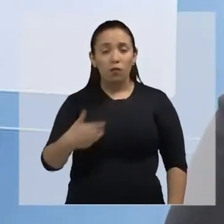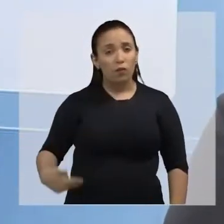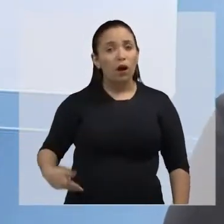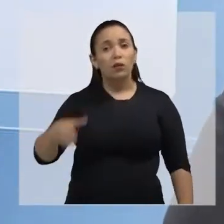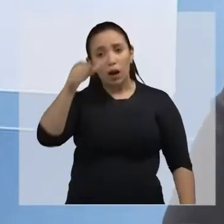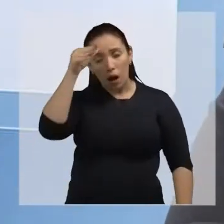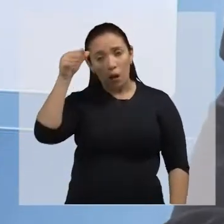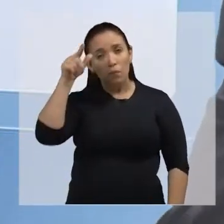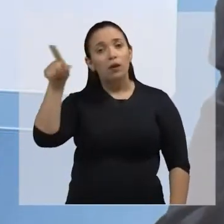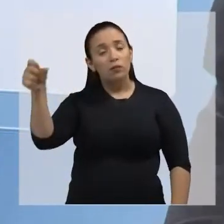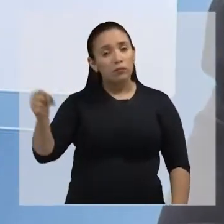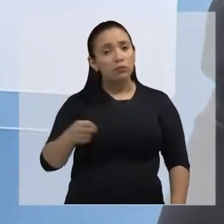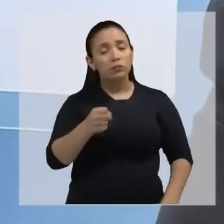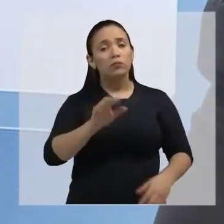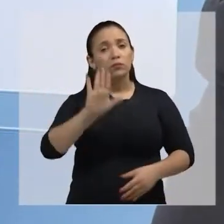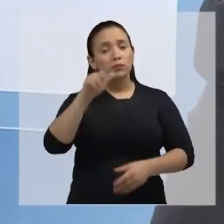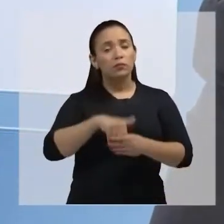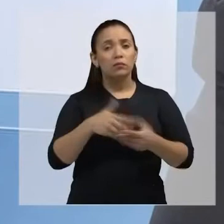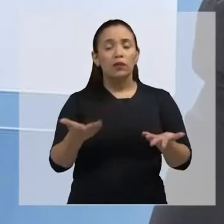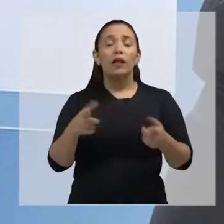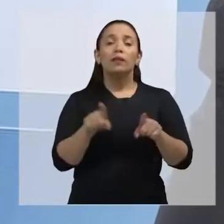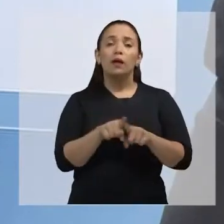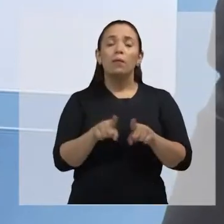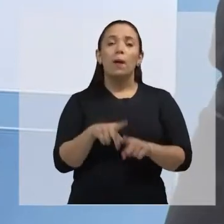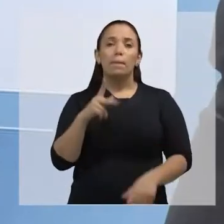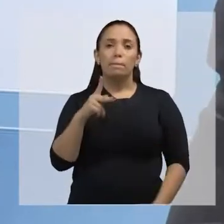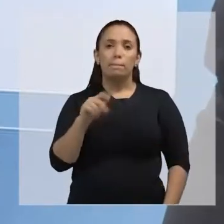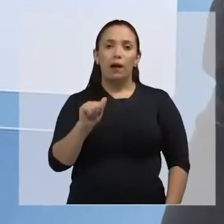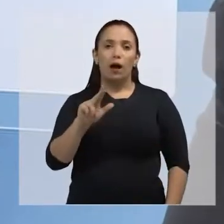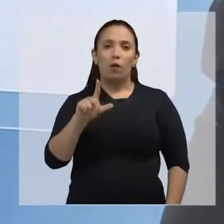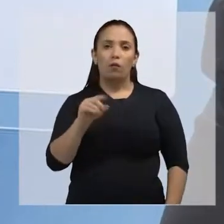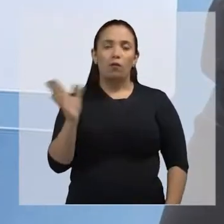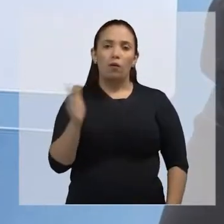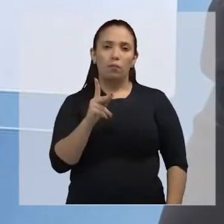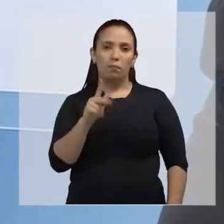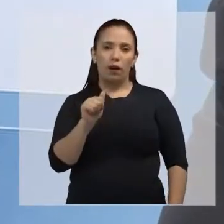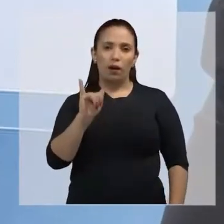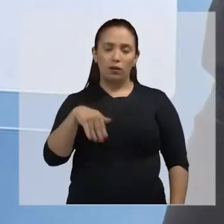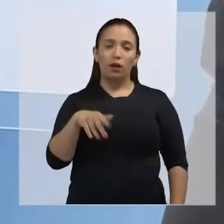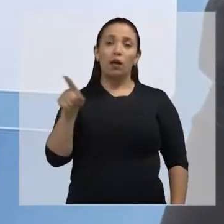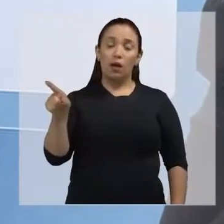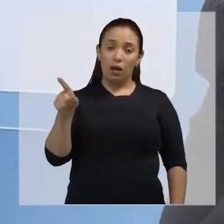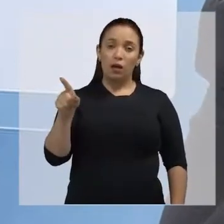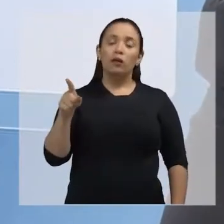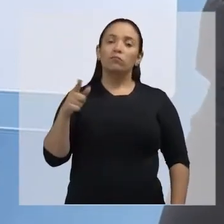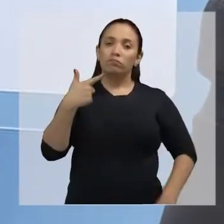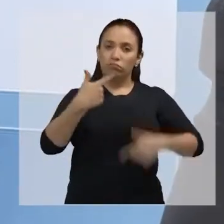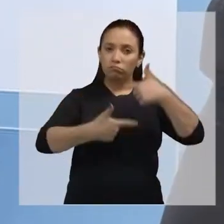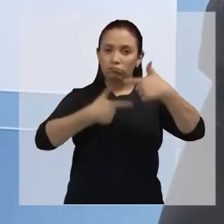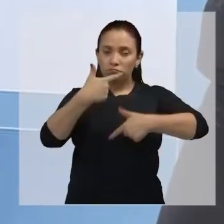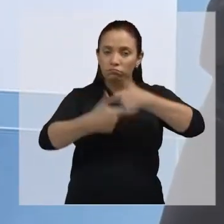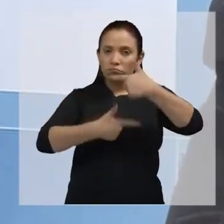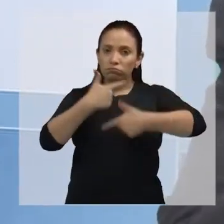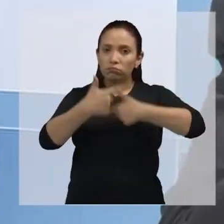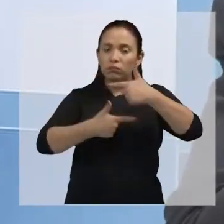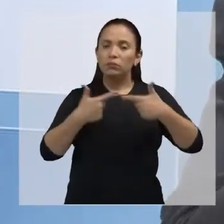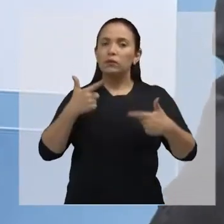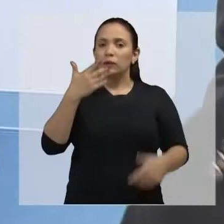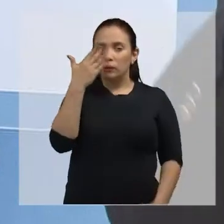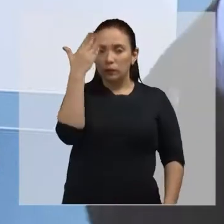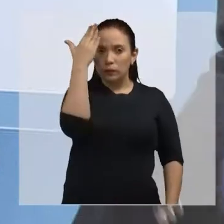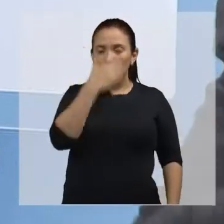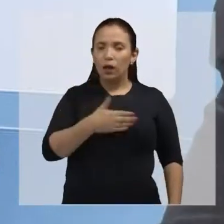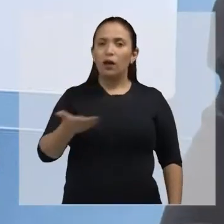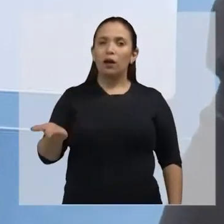Não. Tem uma figura chamada Paulo Paim, que é um dos homens mais sérios desse país. Um homem que defende o trabalhador na essência. Para mim, a